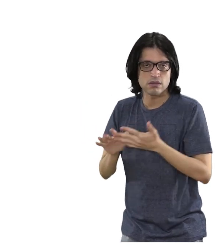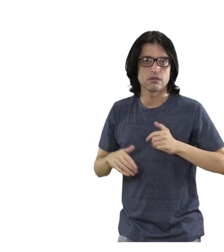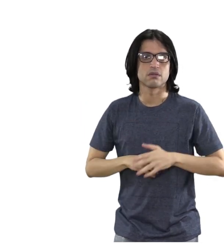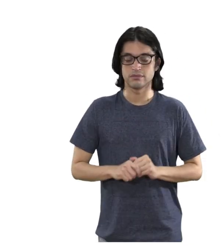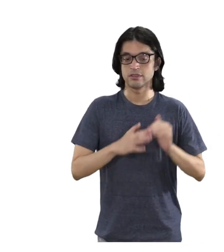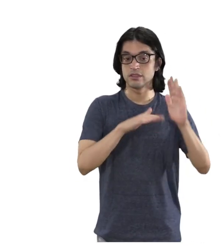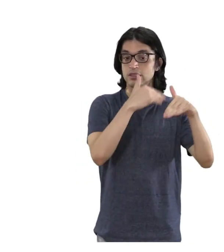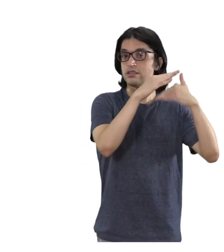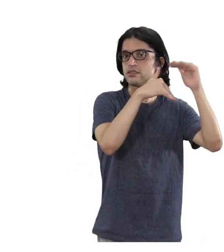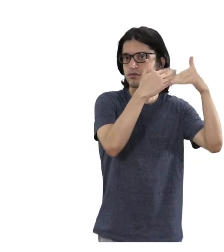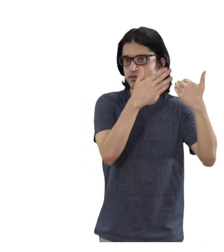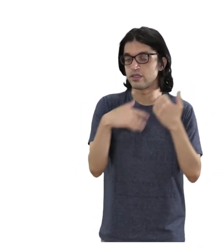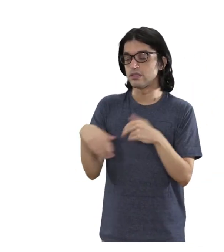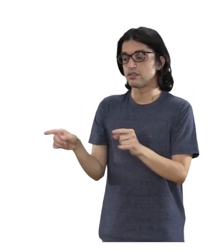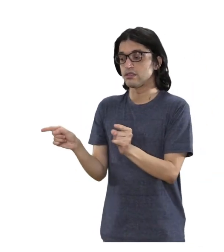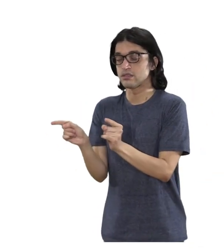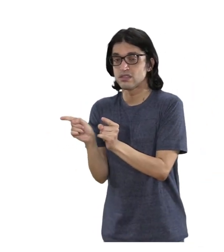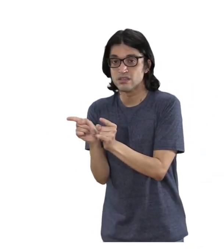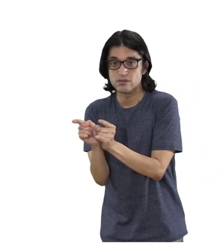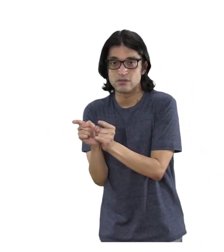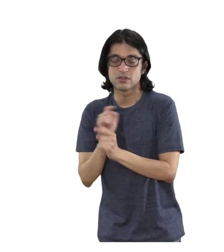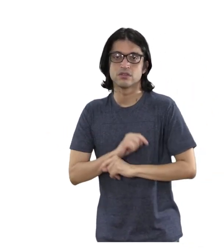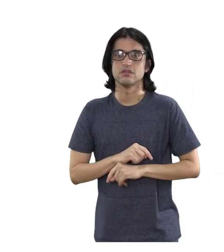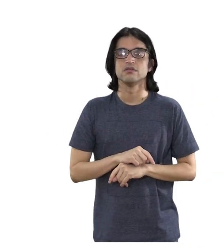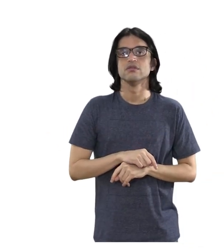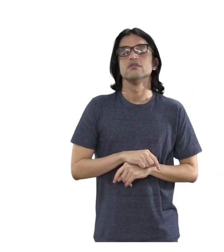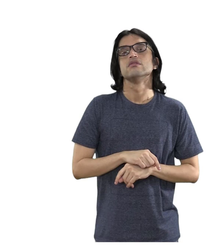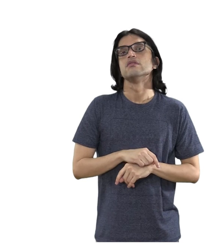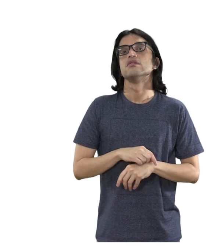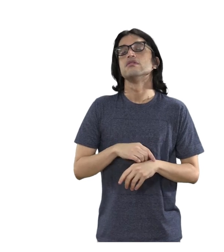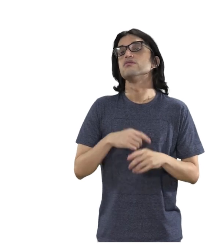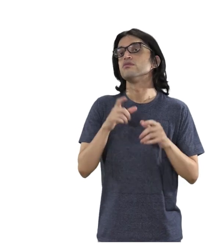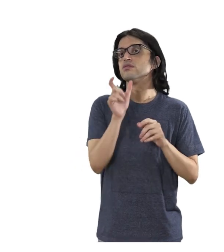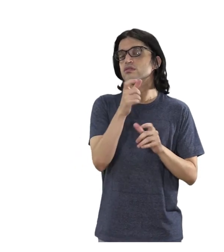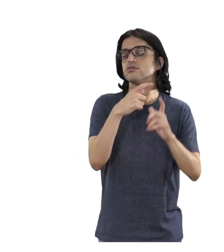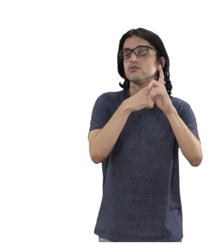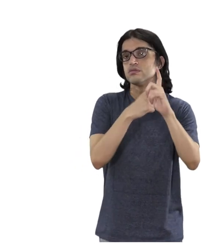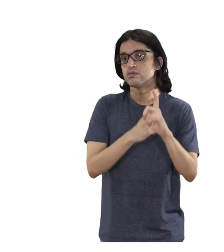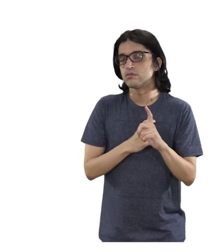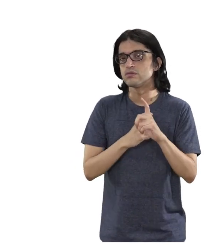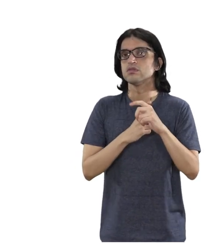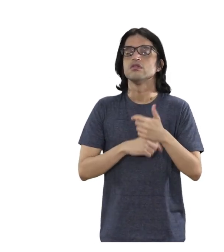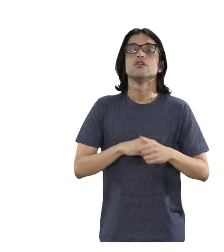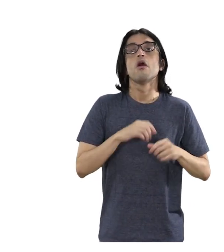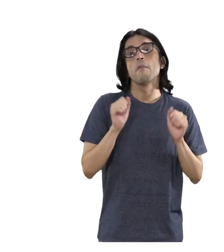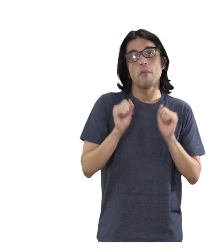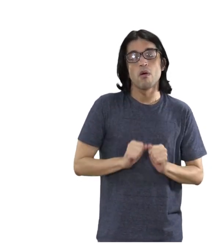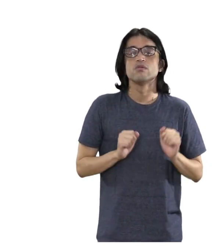Desenvolvidas e reduzidas. As orações subordinadas adjetivas podem ser desenvolvidas ou